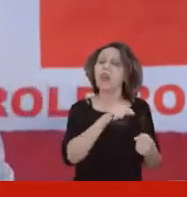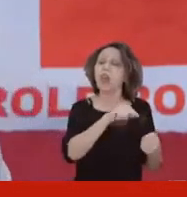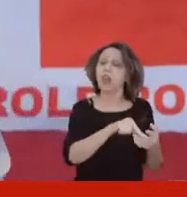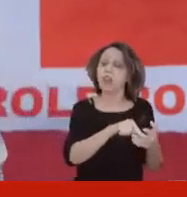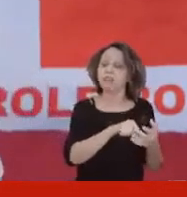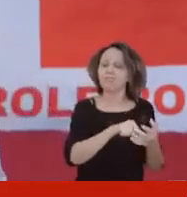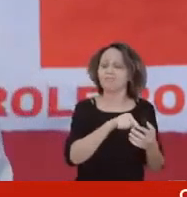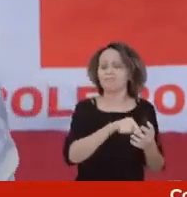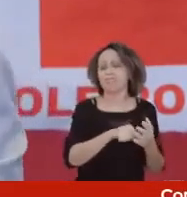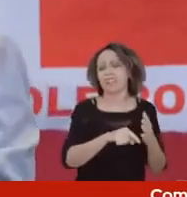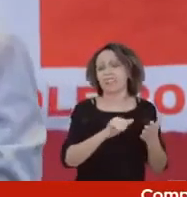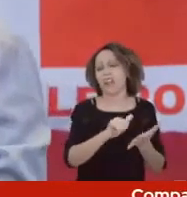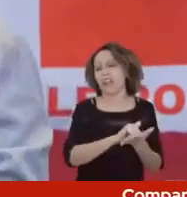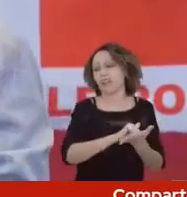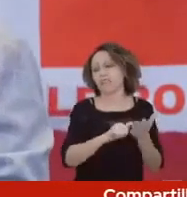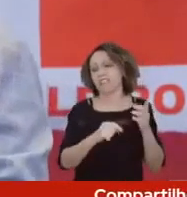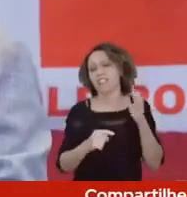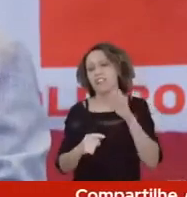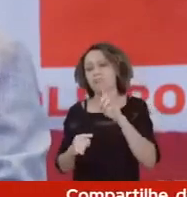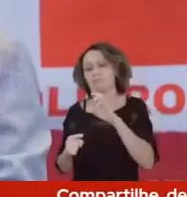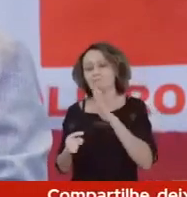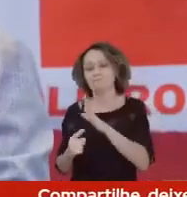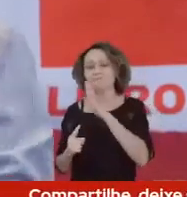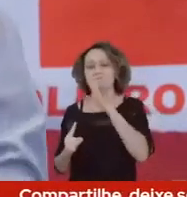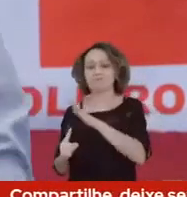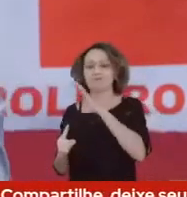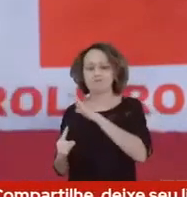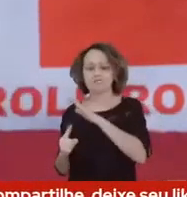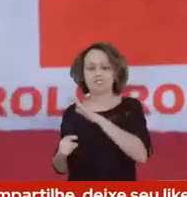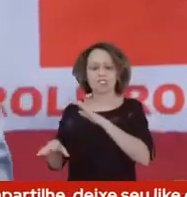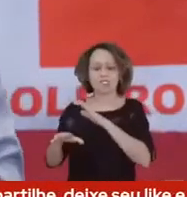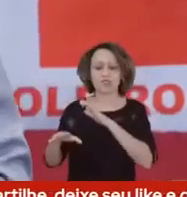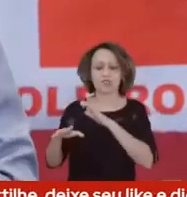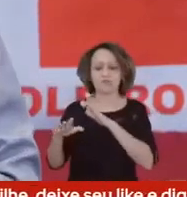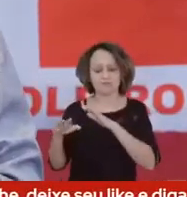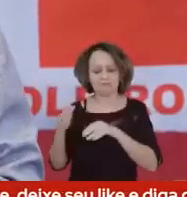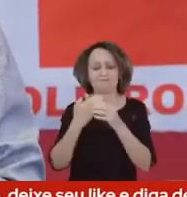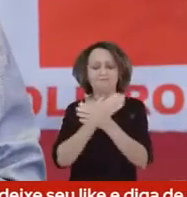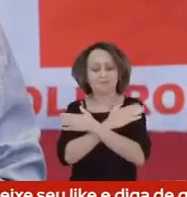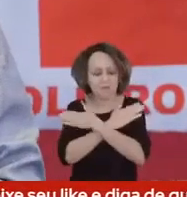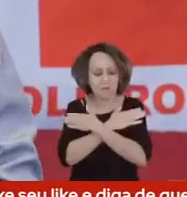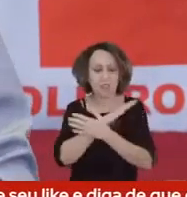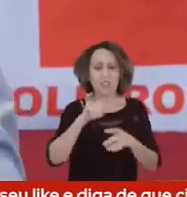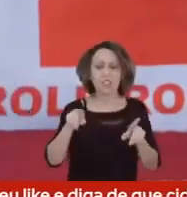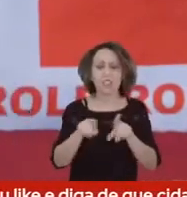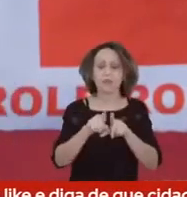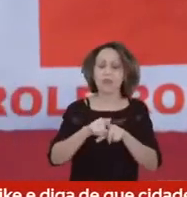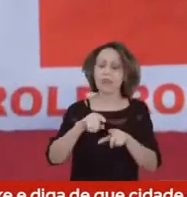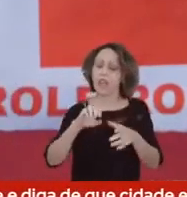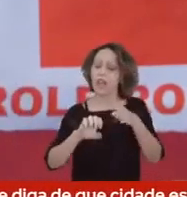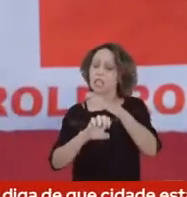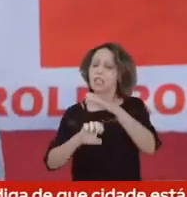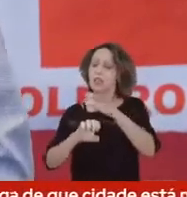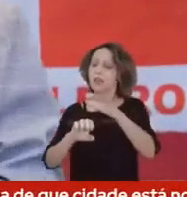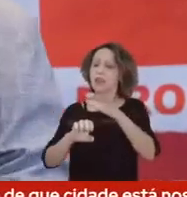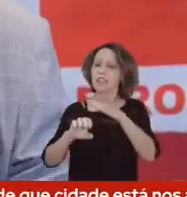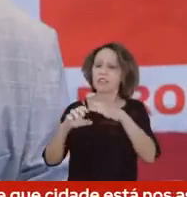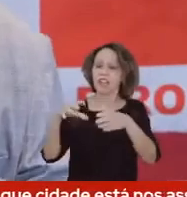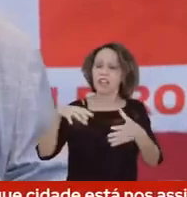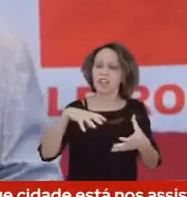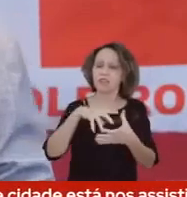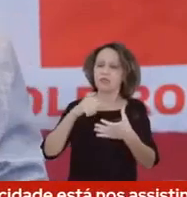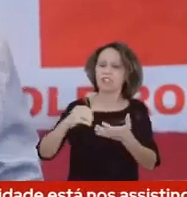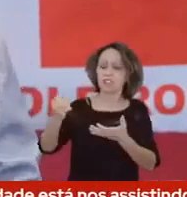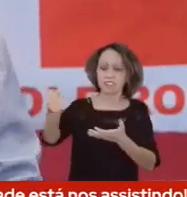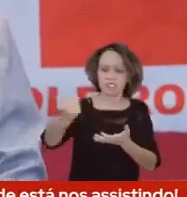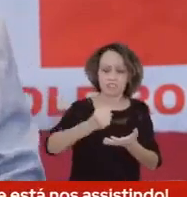de engenharia internacionais aqui. Ou será que a gente não percebe isso? Se a gente percebe, a gente precisa contar